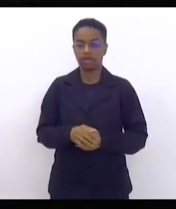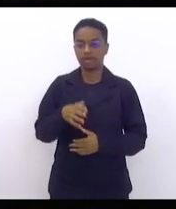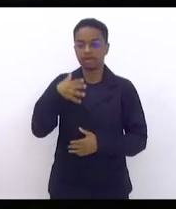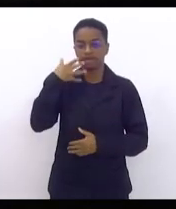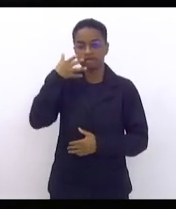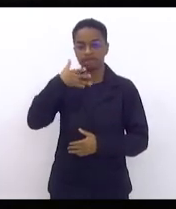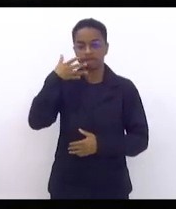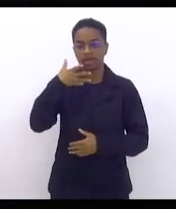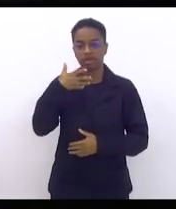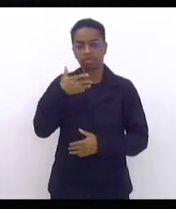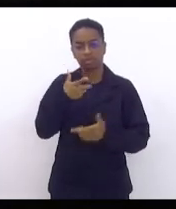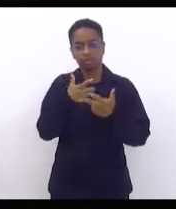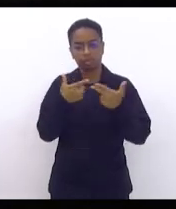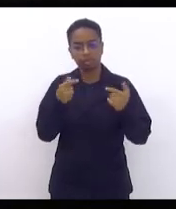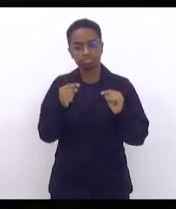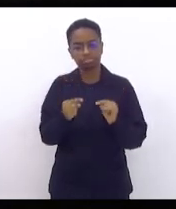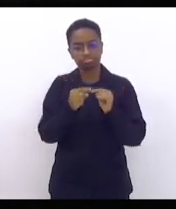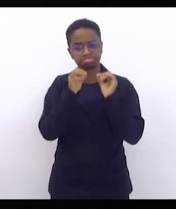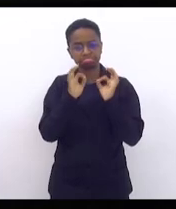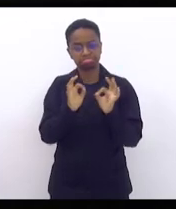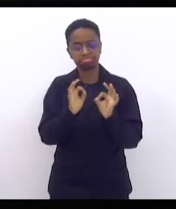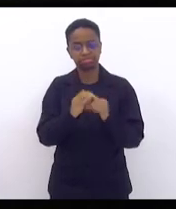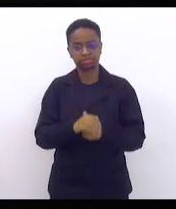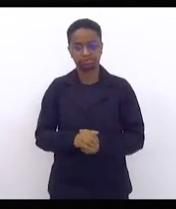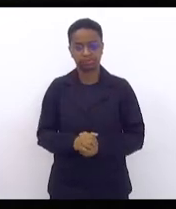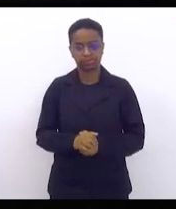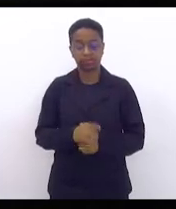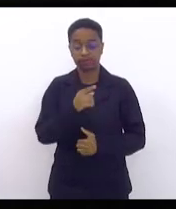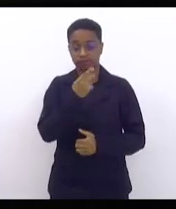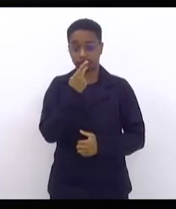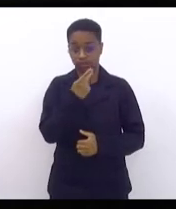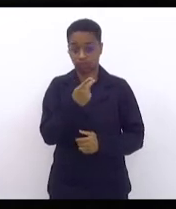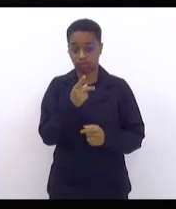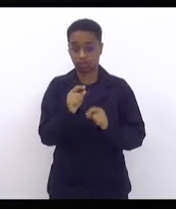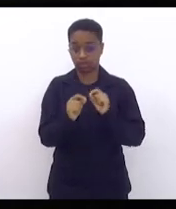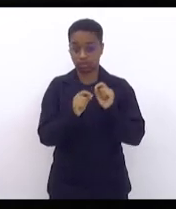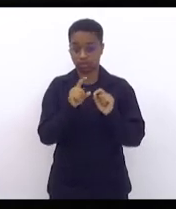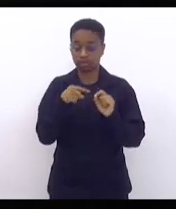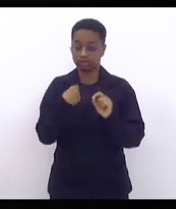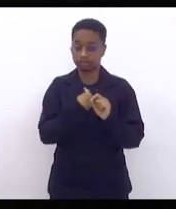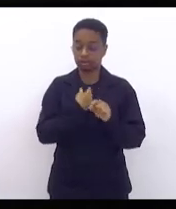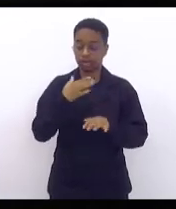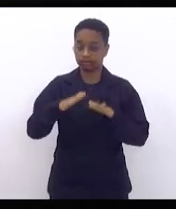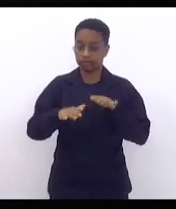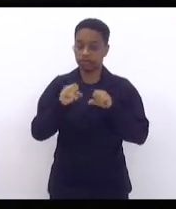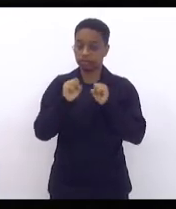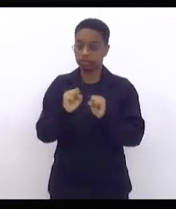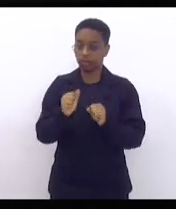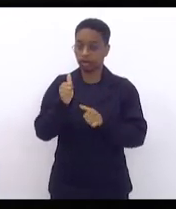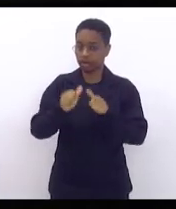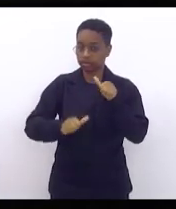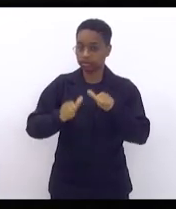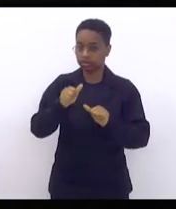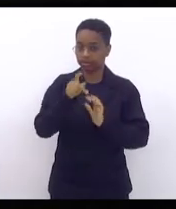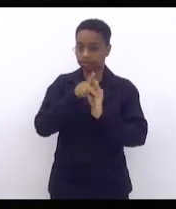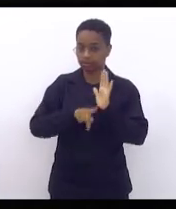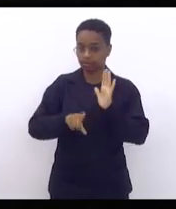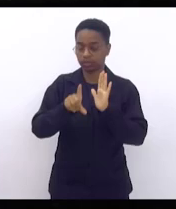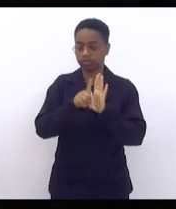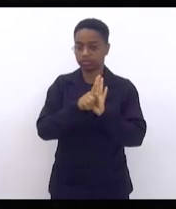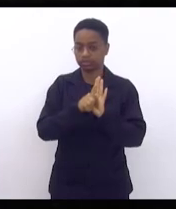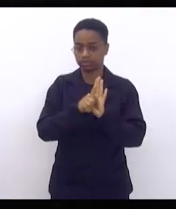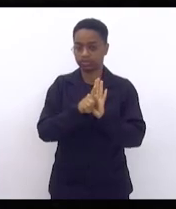assim muito propícia Deputado Luiz ele disse o seguinte por mais que a gente analise muita das vezes um projeto de